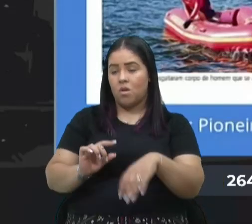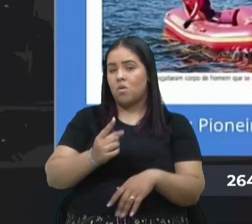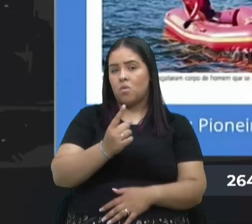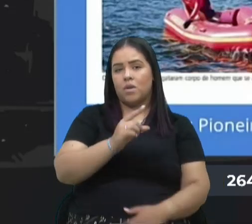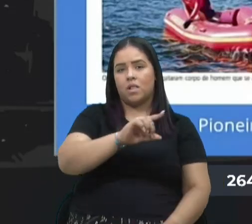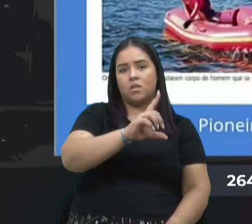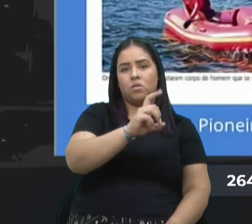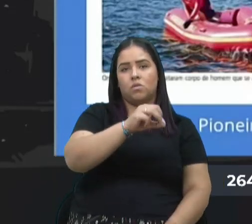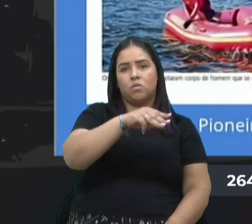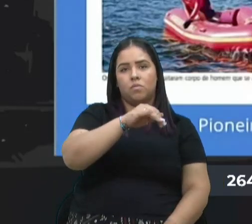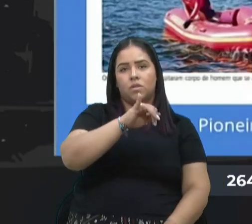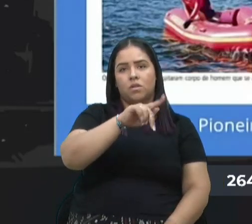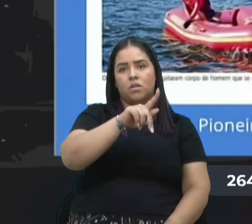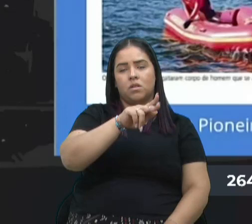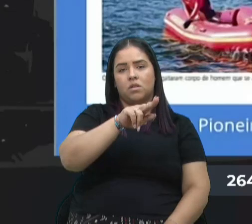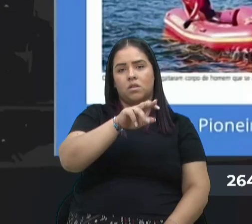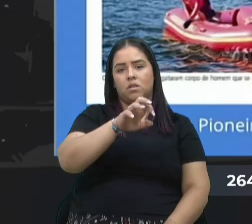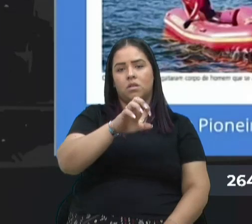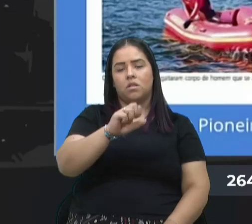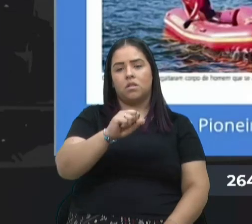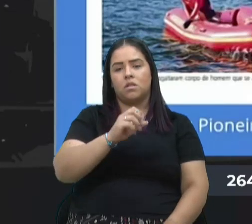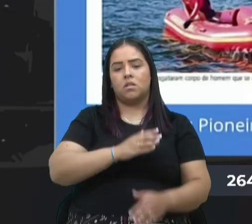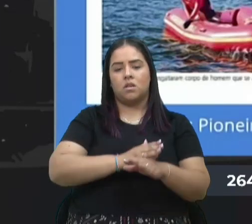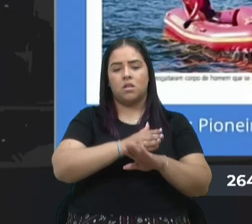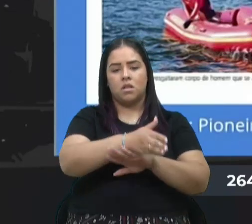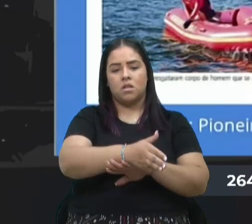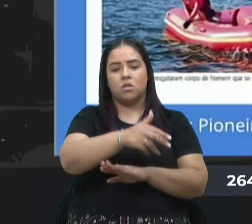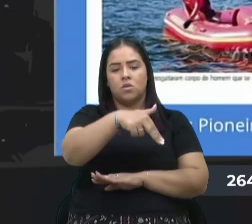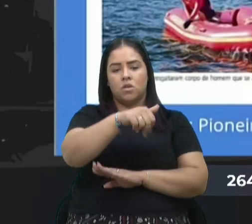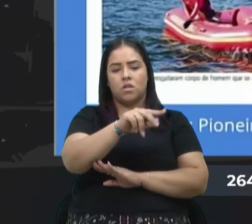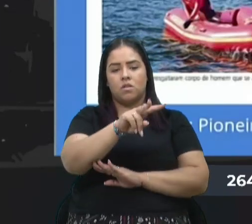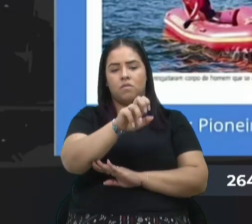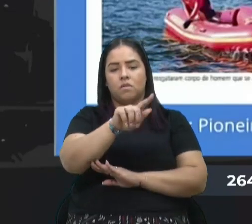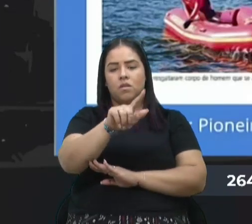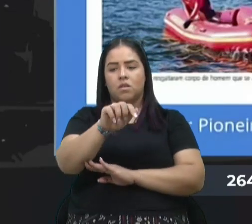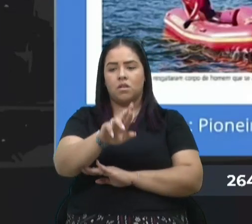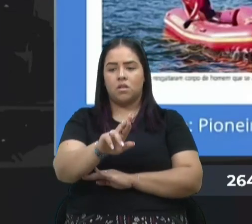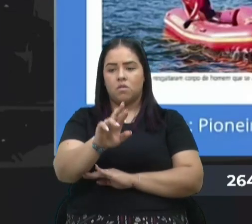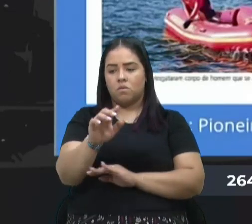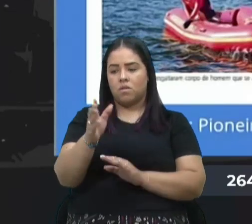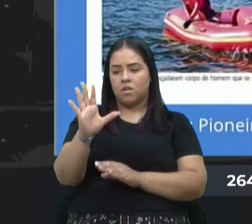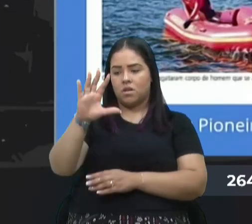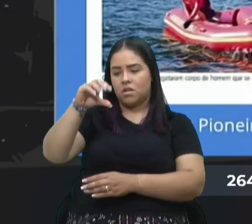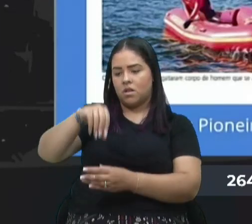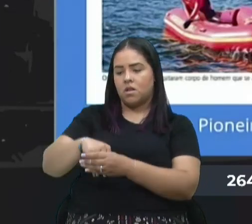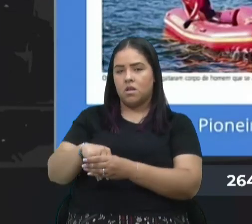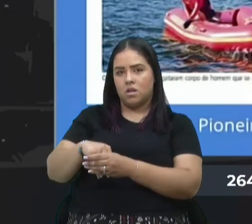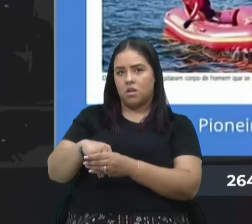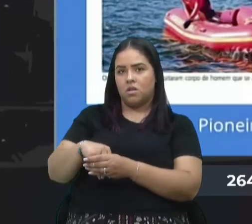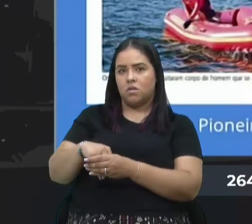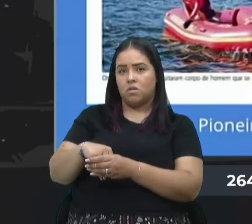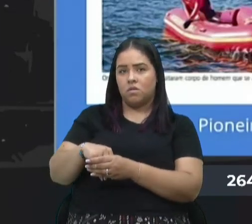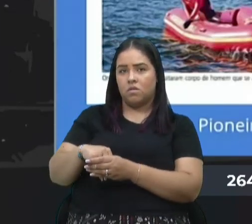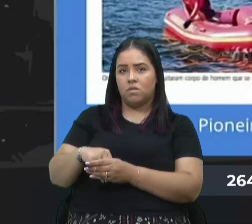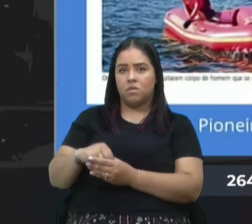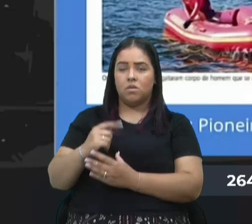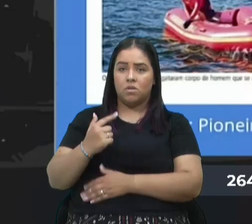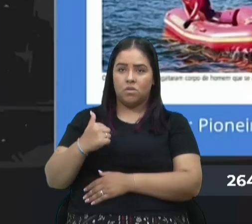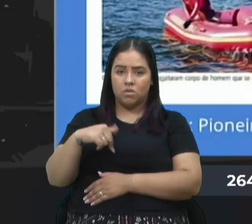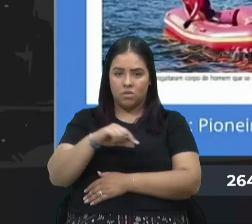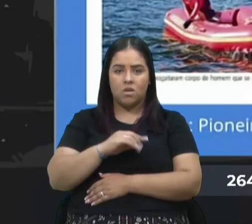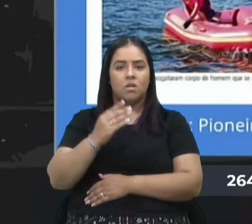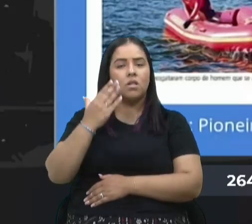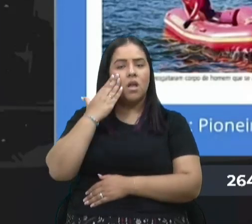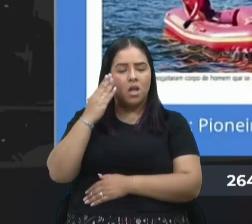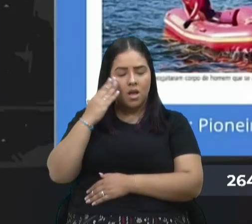Queza, na entrada do Navegar, e a outra ali dentro do Navegar. Eu sei que o SAMAI, nós reunimos com o SAMAI